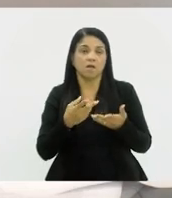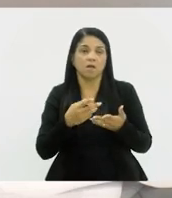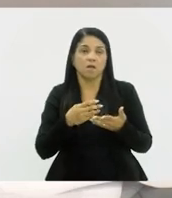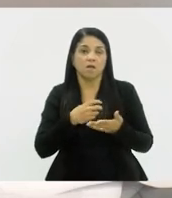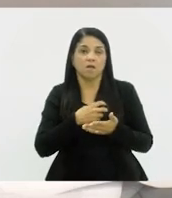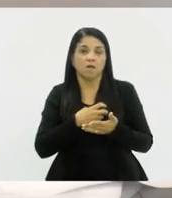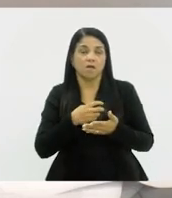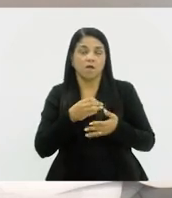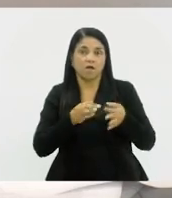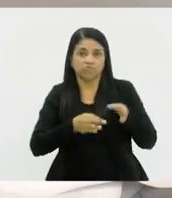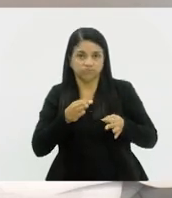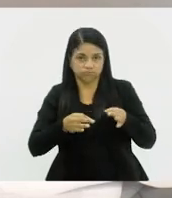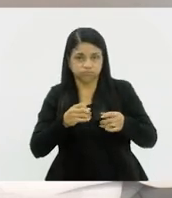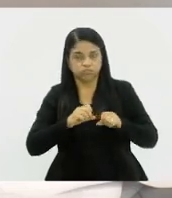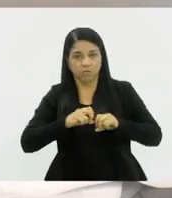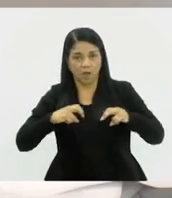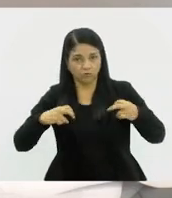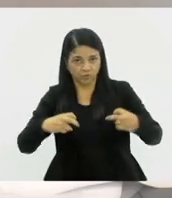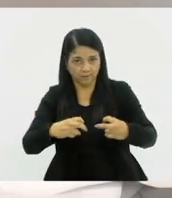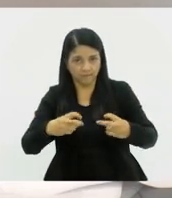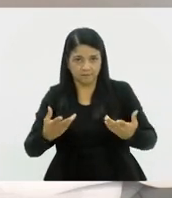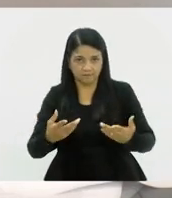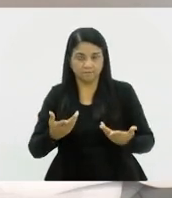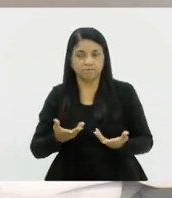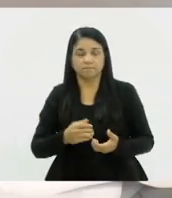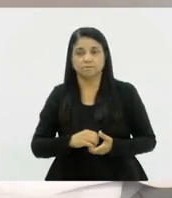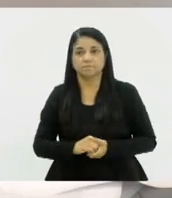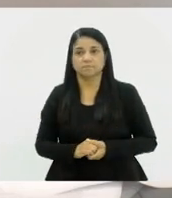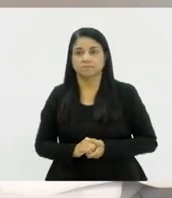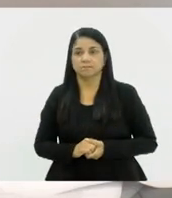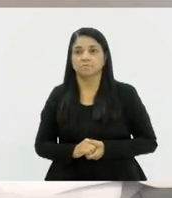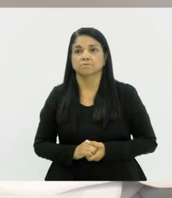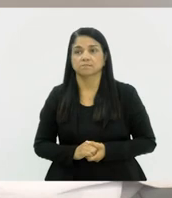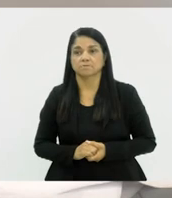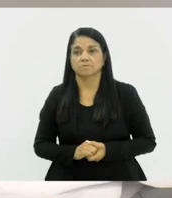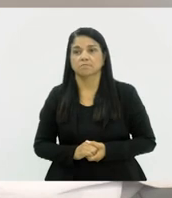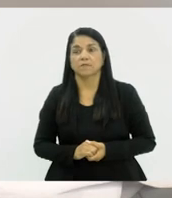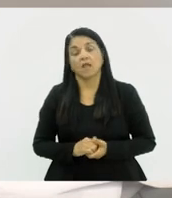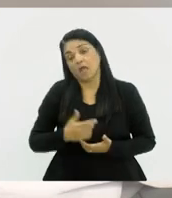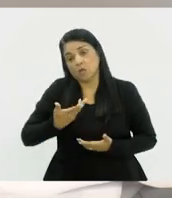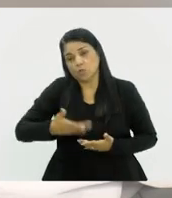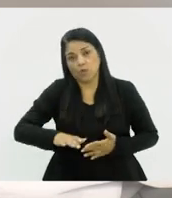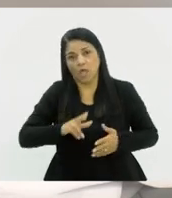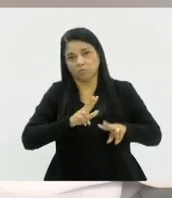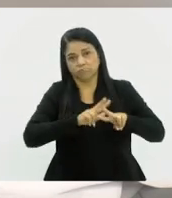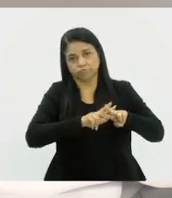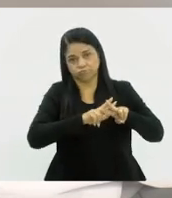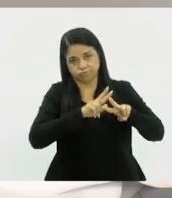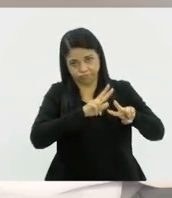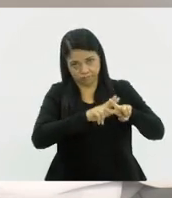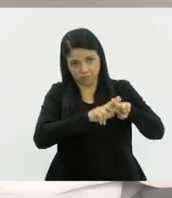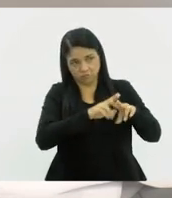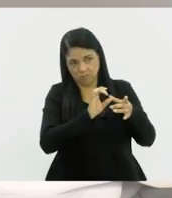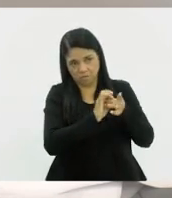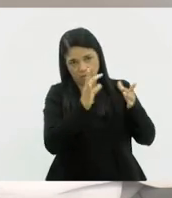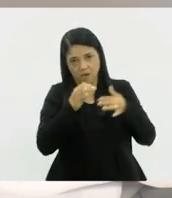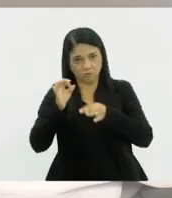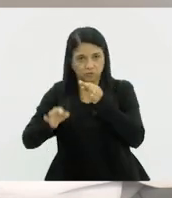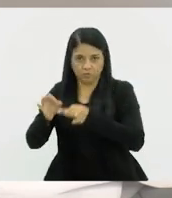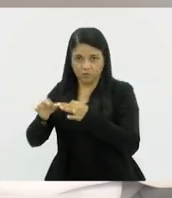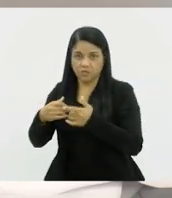isso outra eles não querem soltar ninguém querem soltar ningém muita gente não querem fazer mais e mais